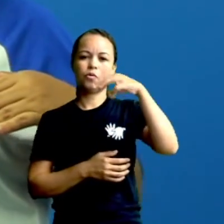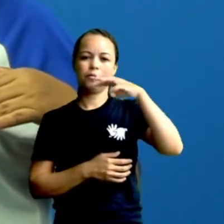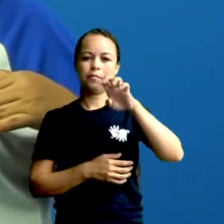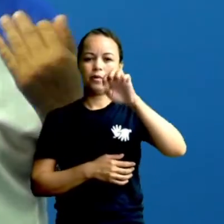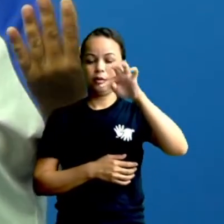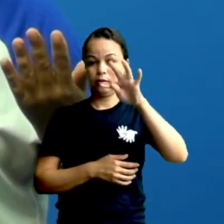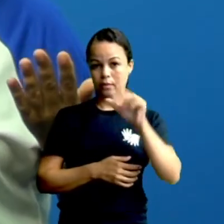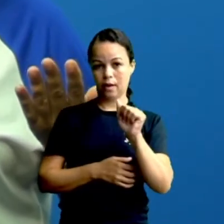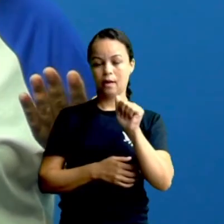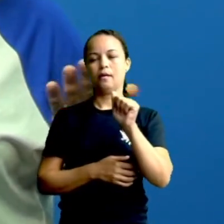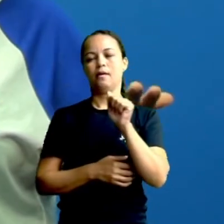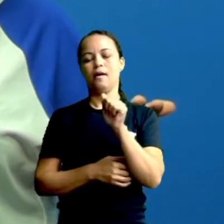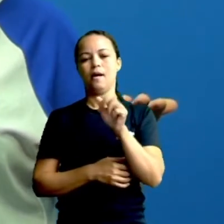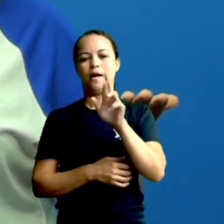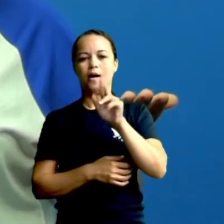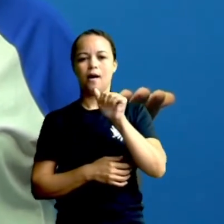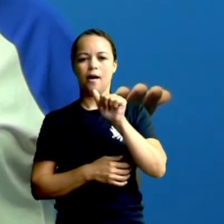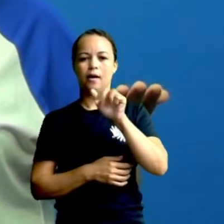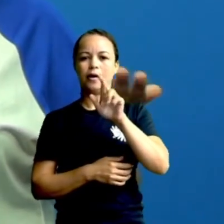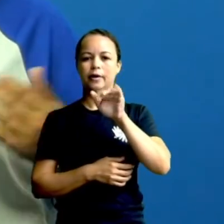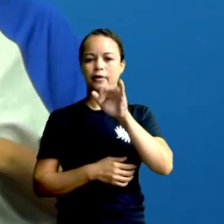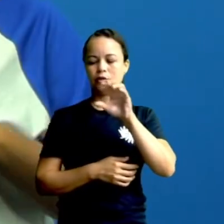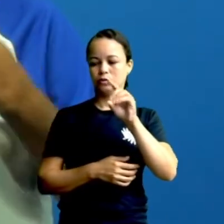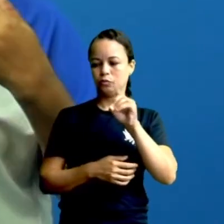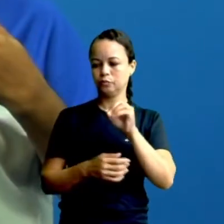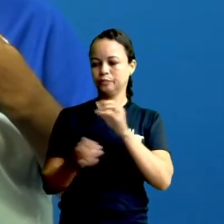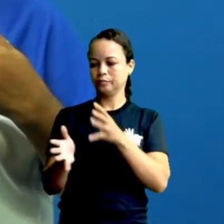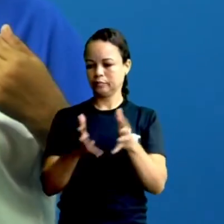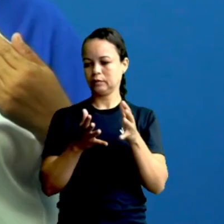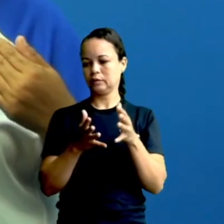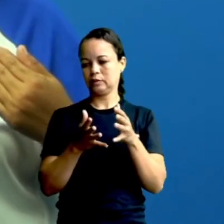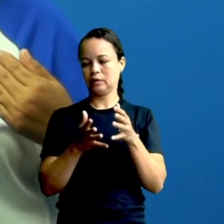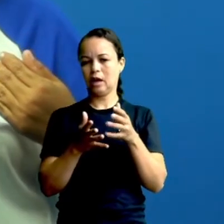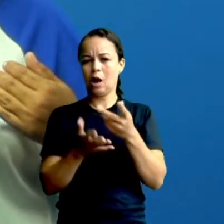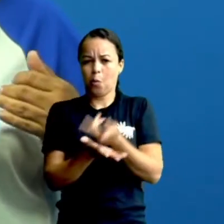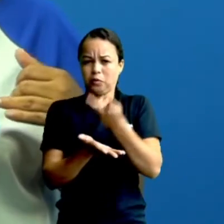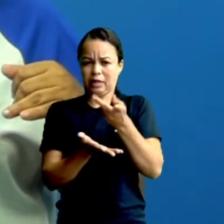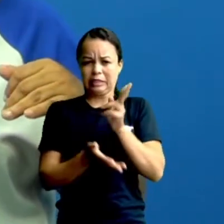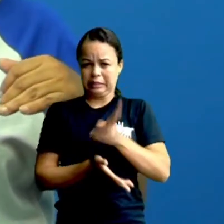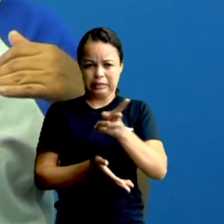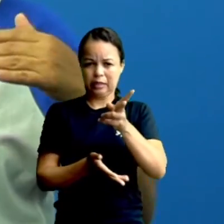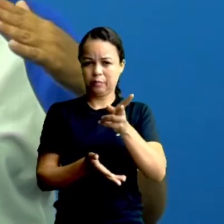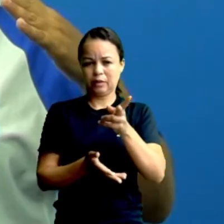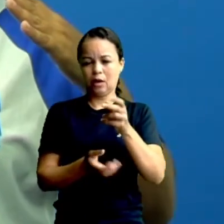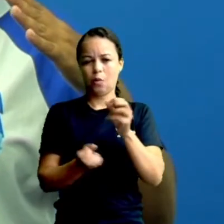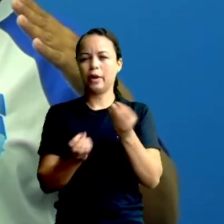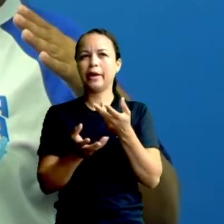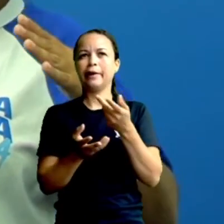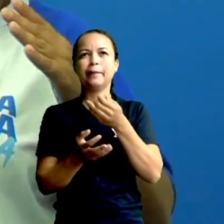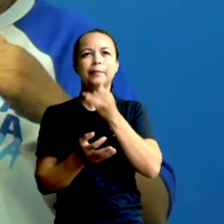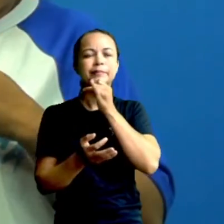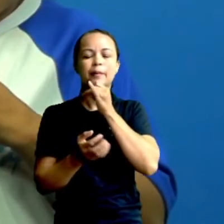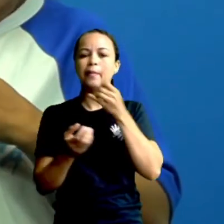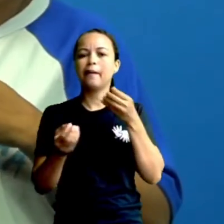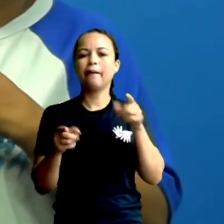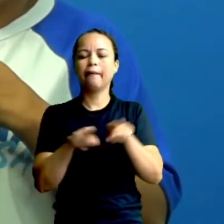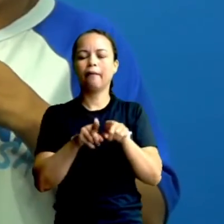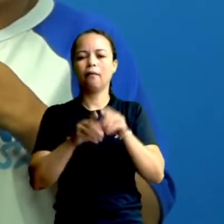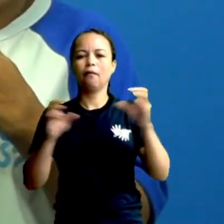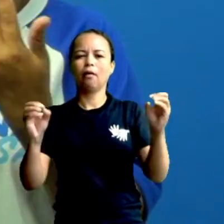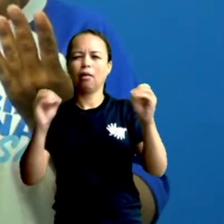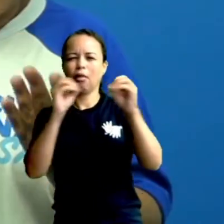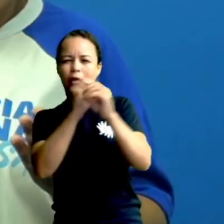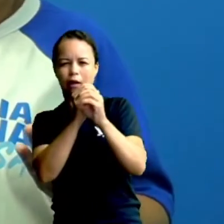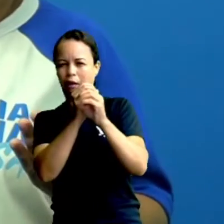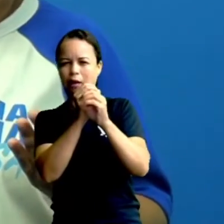outros cometas, mas também os eclipses, né? Eles não acontecem sempre. Então, assim, a gente está vendo que